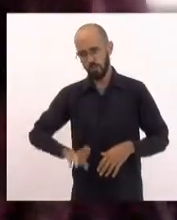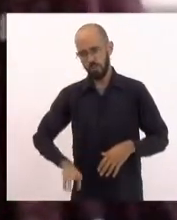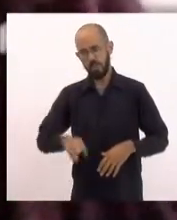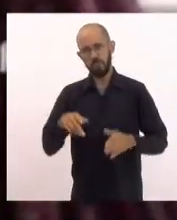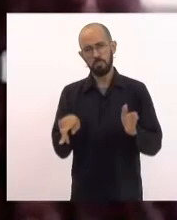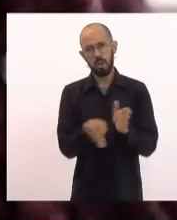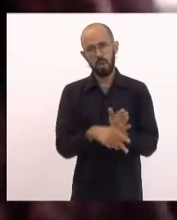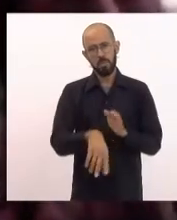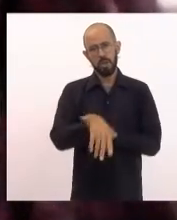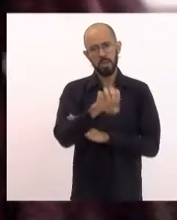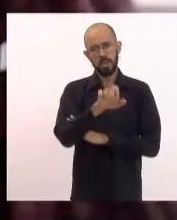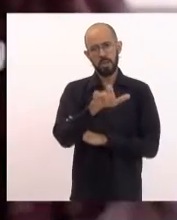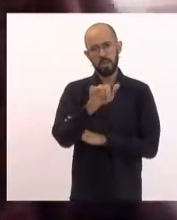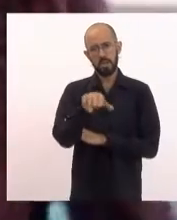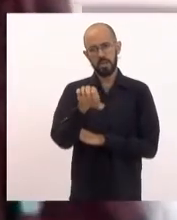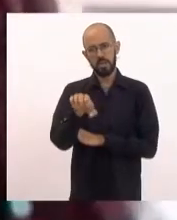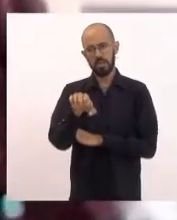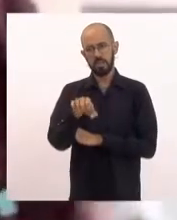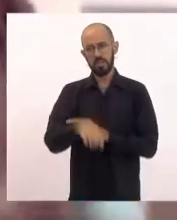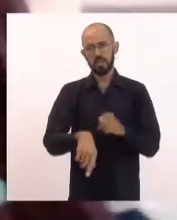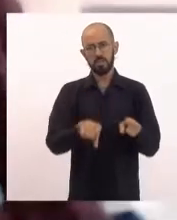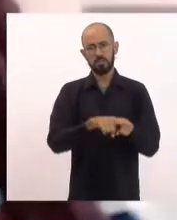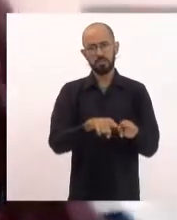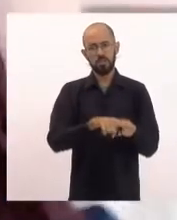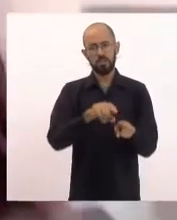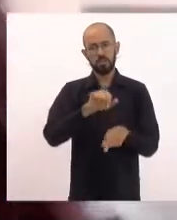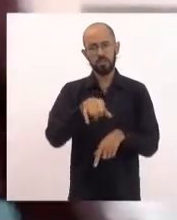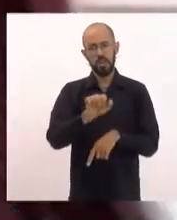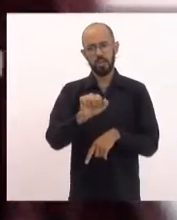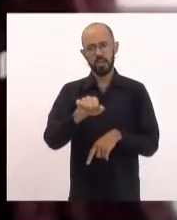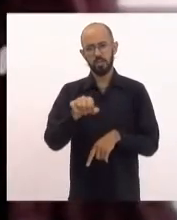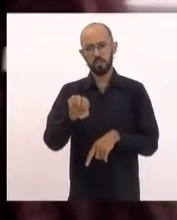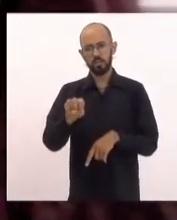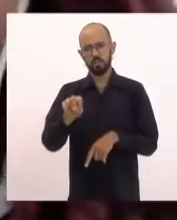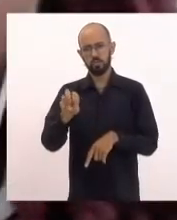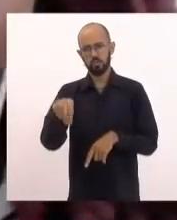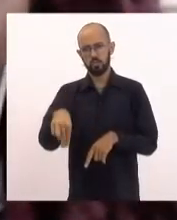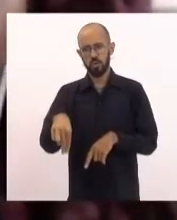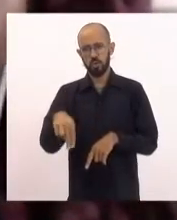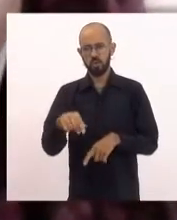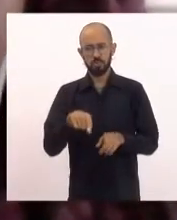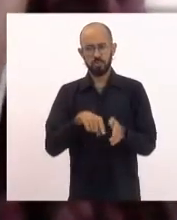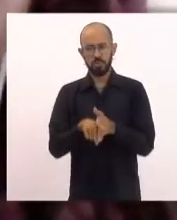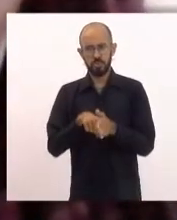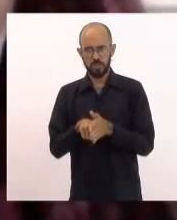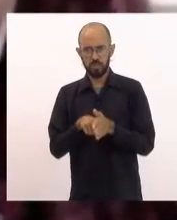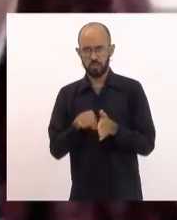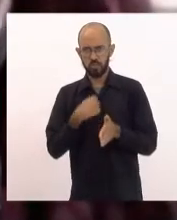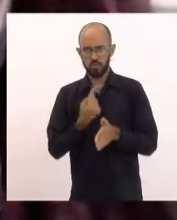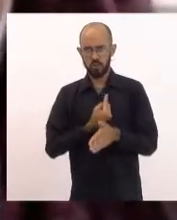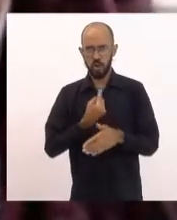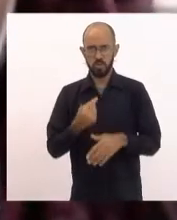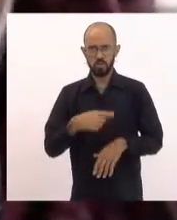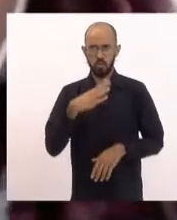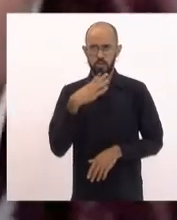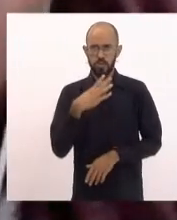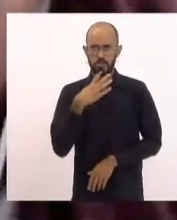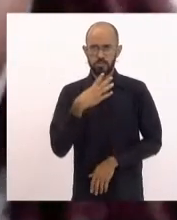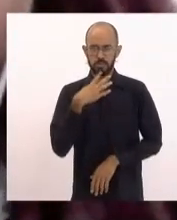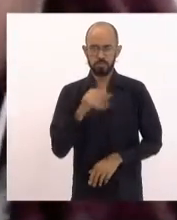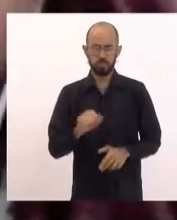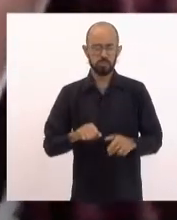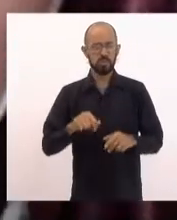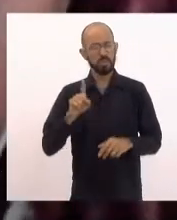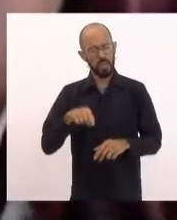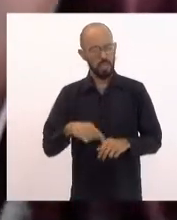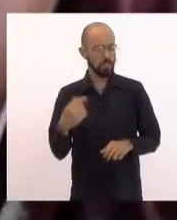fantástico, Jailson, né, Valdec, tantos pesquisadores e pesquisadoras que a gente conhece e que fazem a